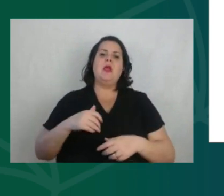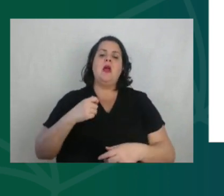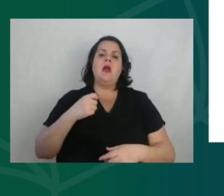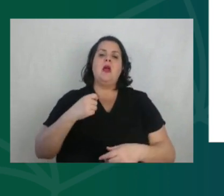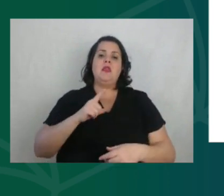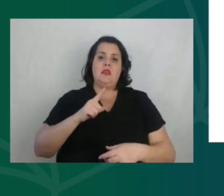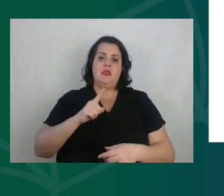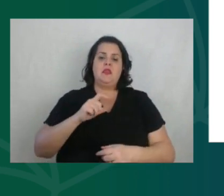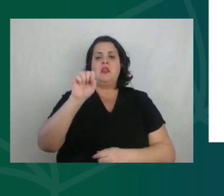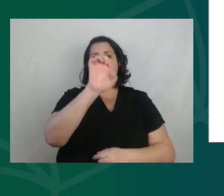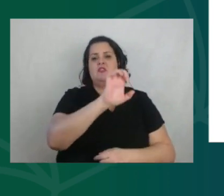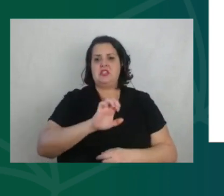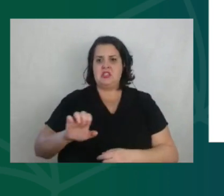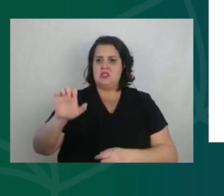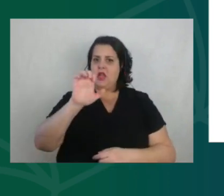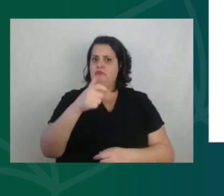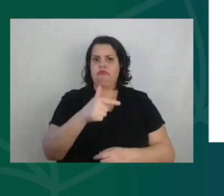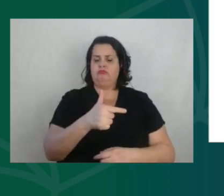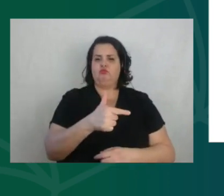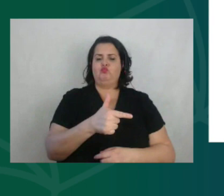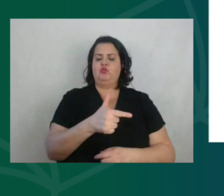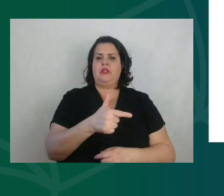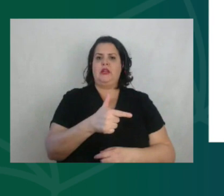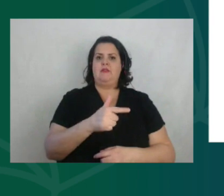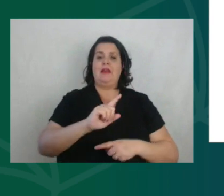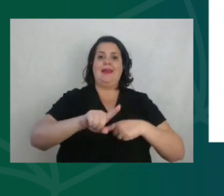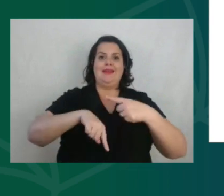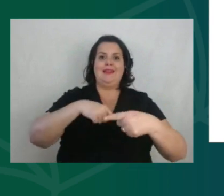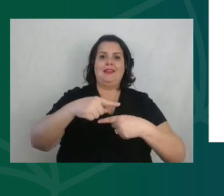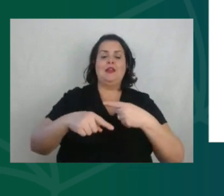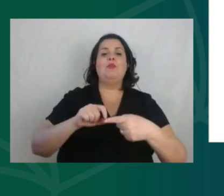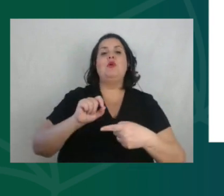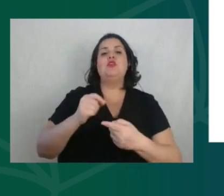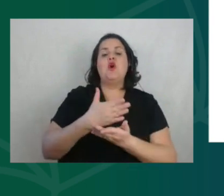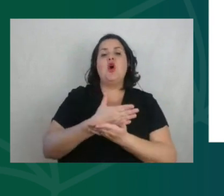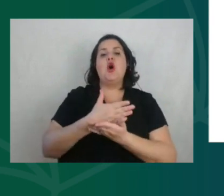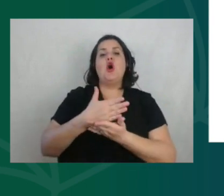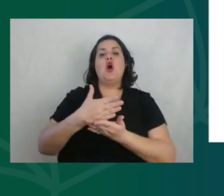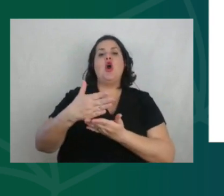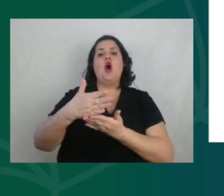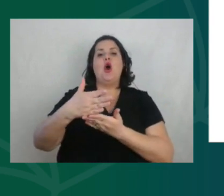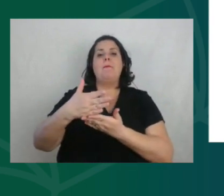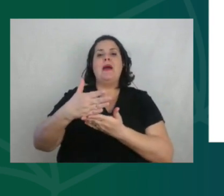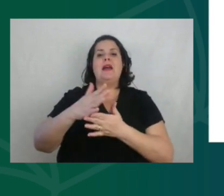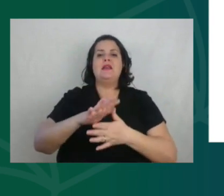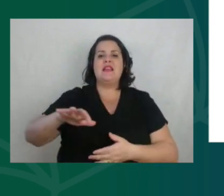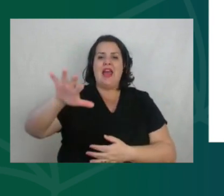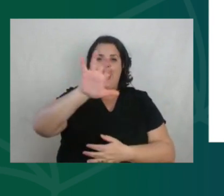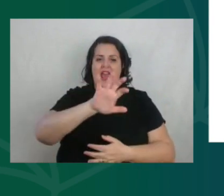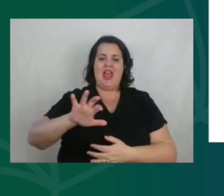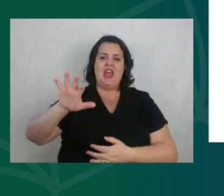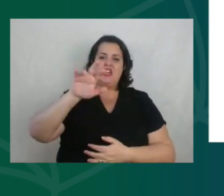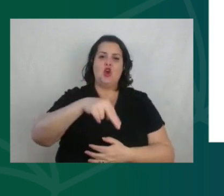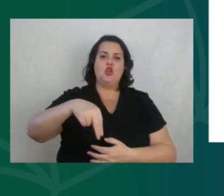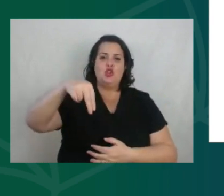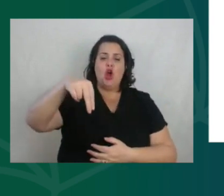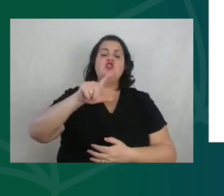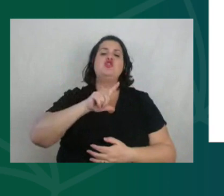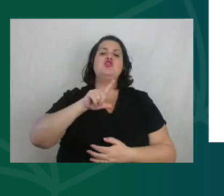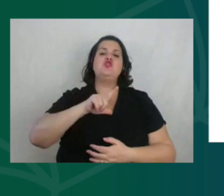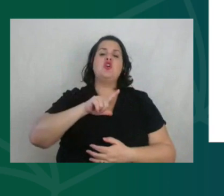a pandemia. A partir daí, a região norte do país começa a aumentar muito o número de casos, e mais recentemente